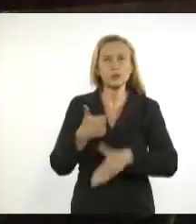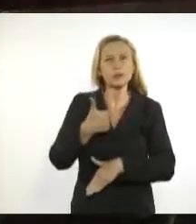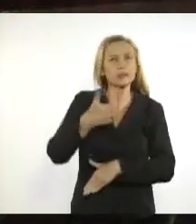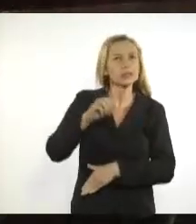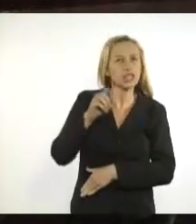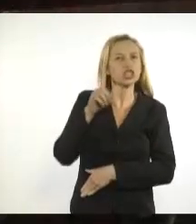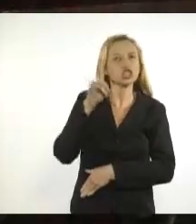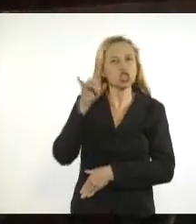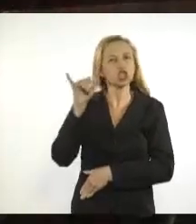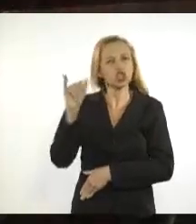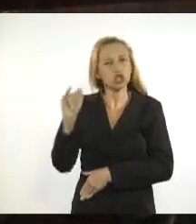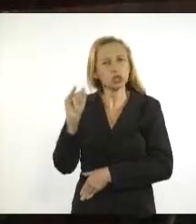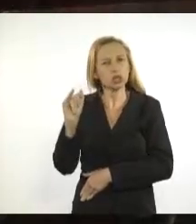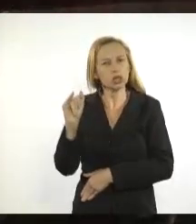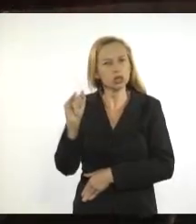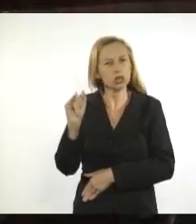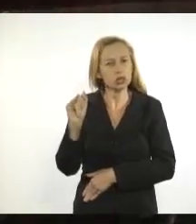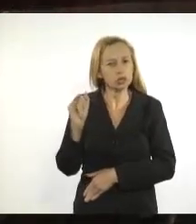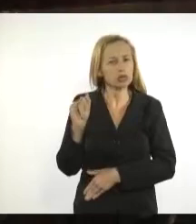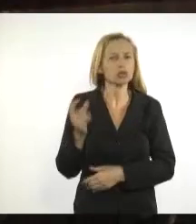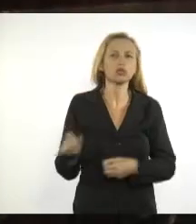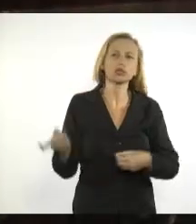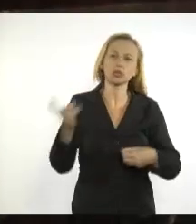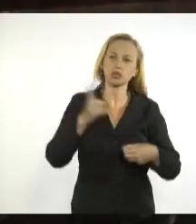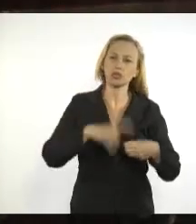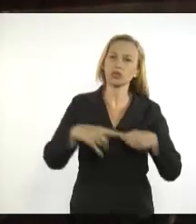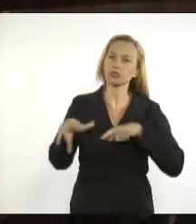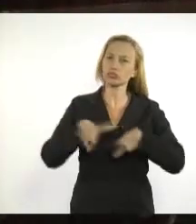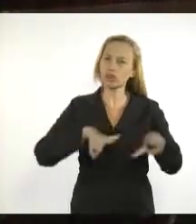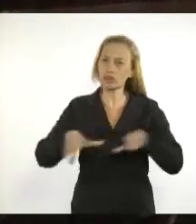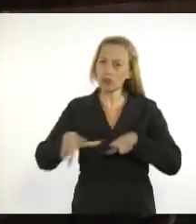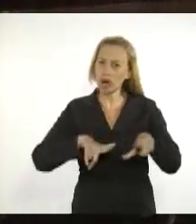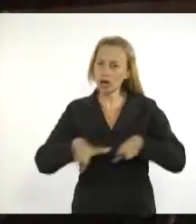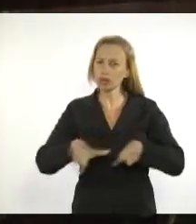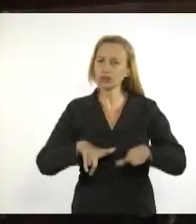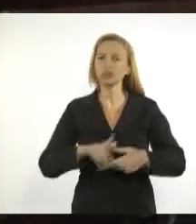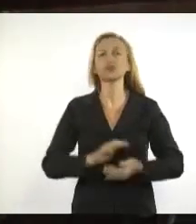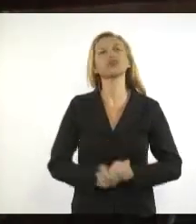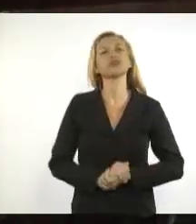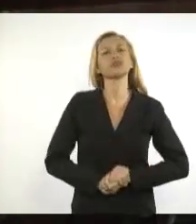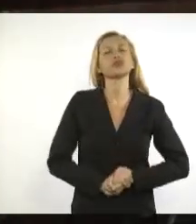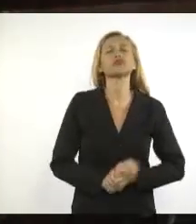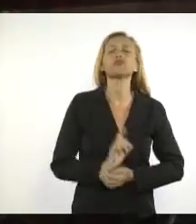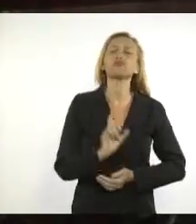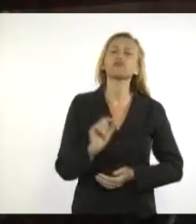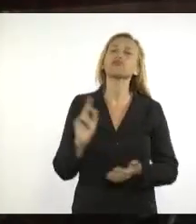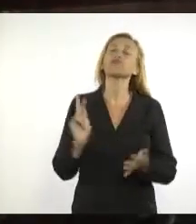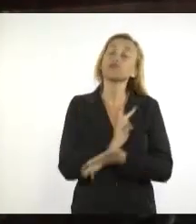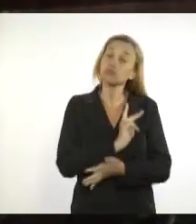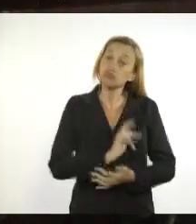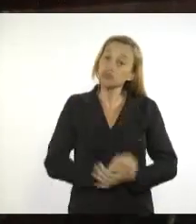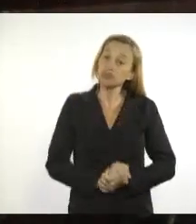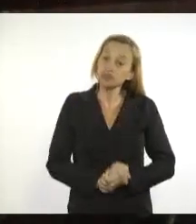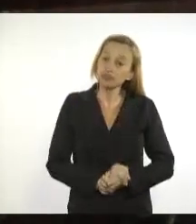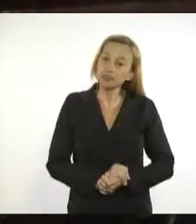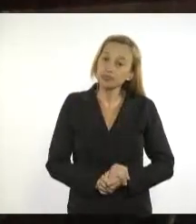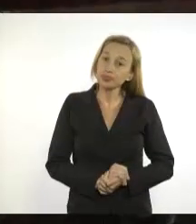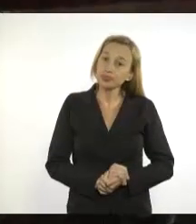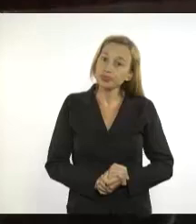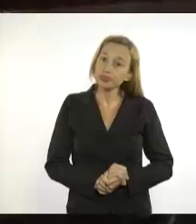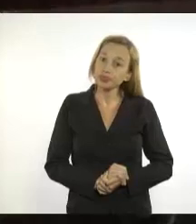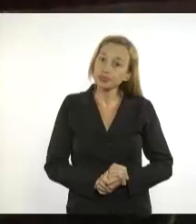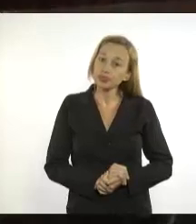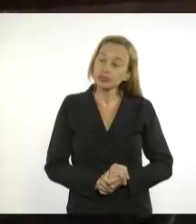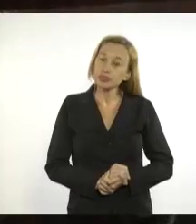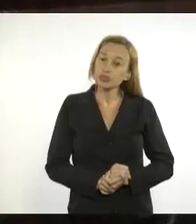dias do retorno ao nosso exercício parlamentar, o que aconteceu, que foi objeto das